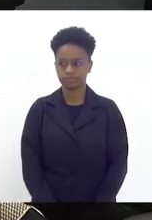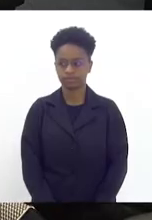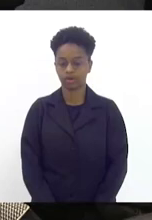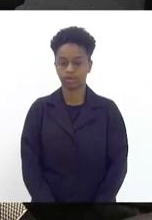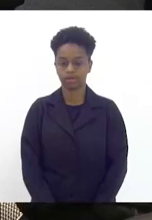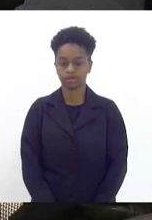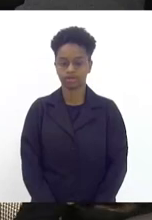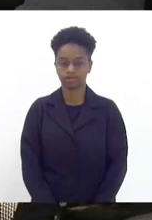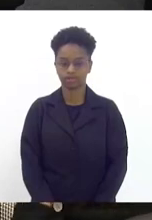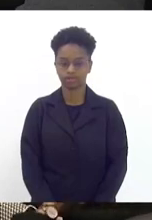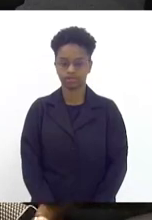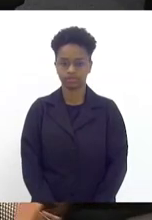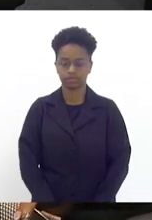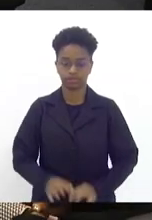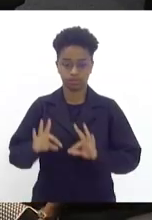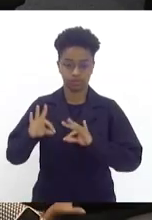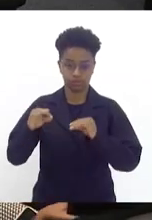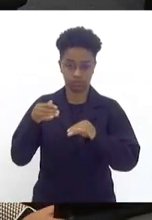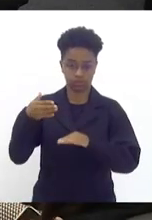Autoridades presentes,